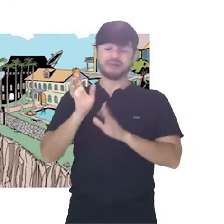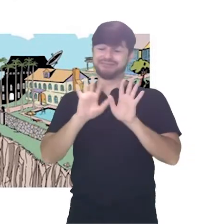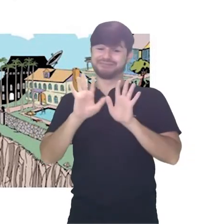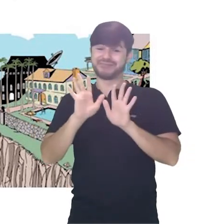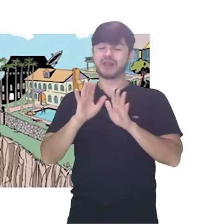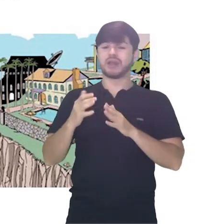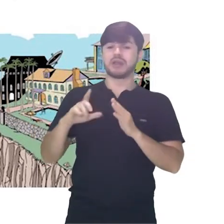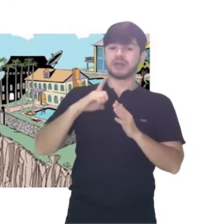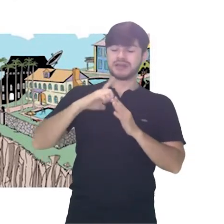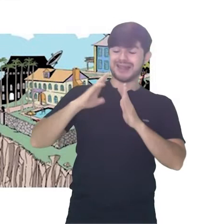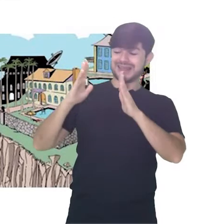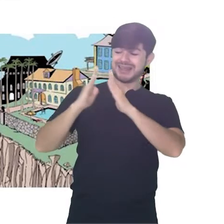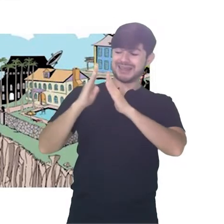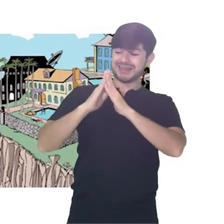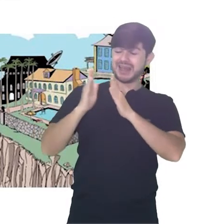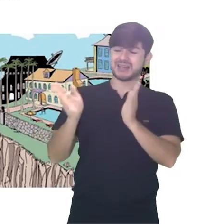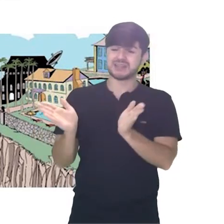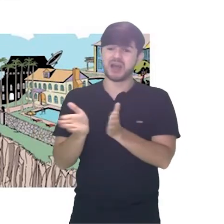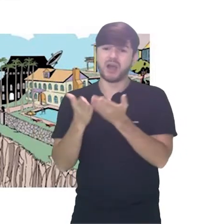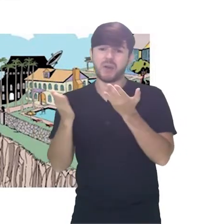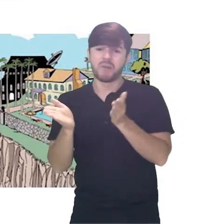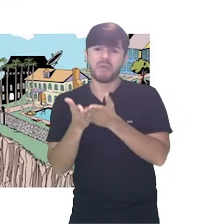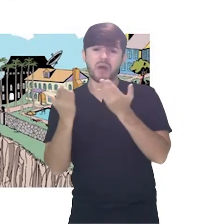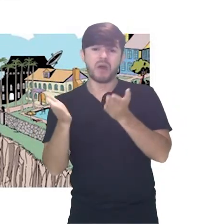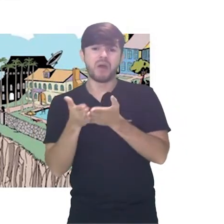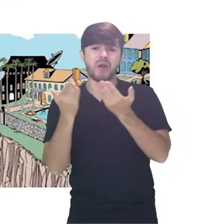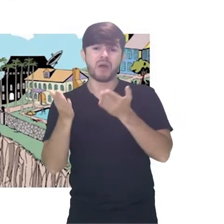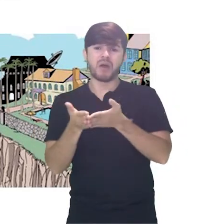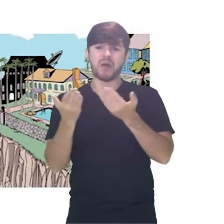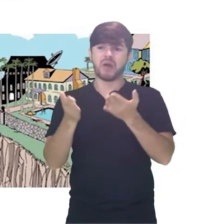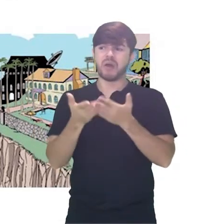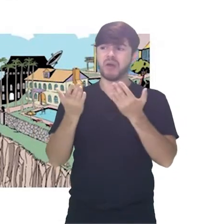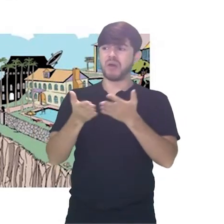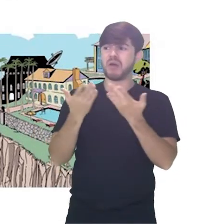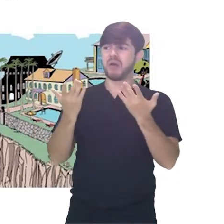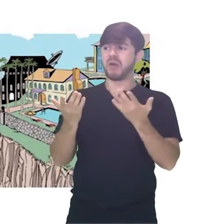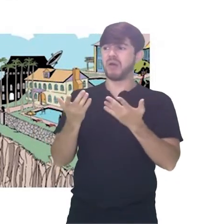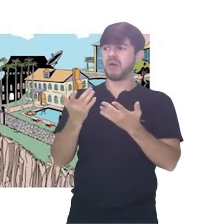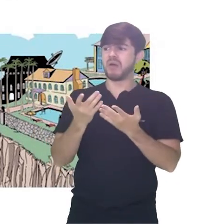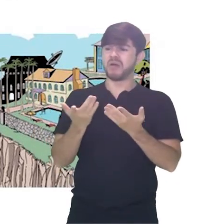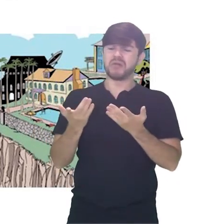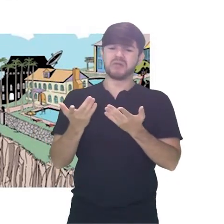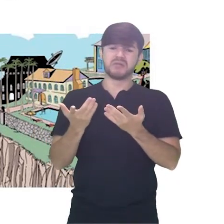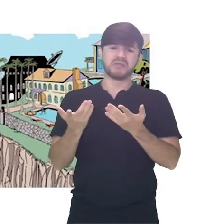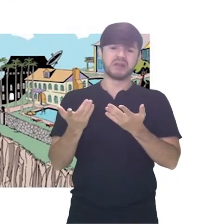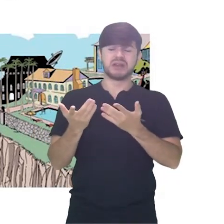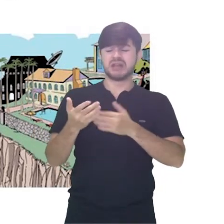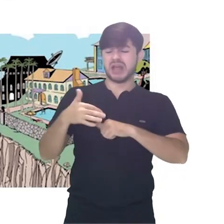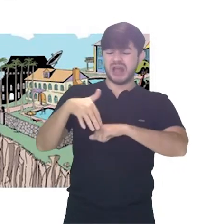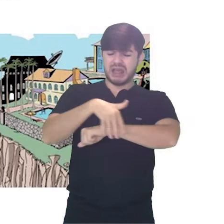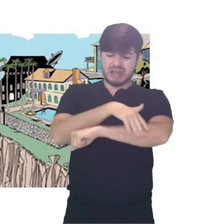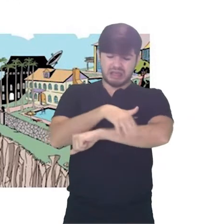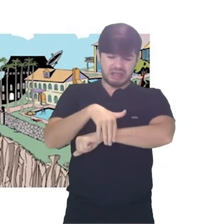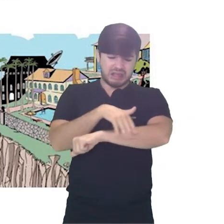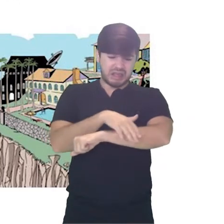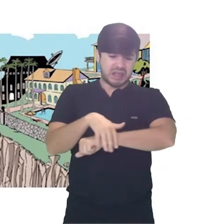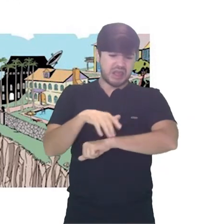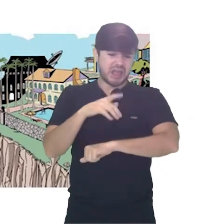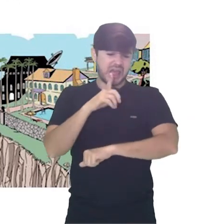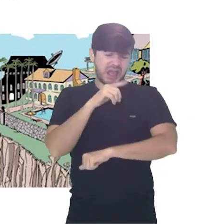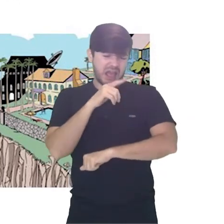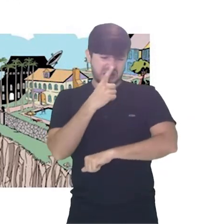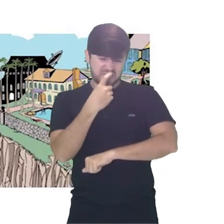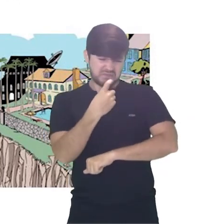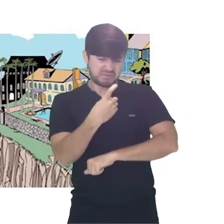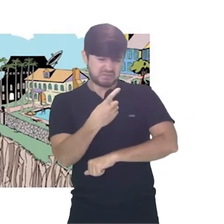precárias, né? A gente vê, por exemplo, um curso de água ali saindo de uma casa, que representa a questão do saneamento básico. Do outro